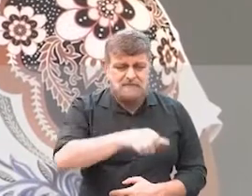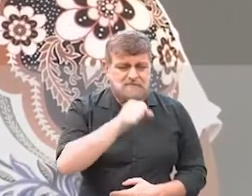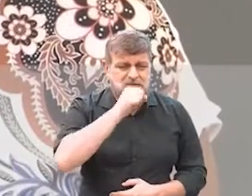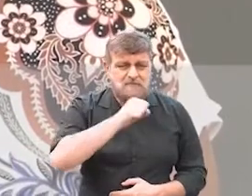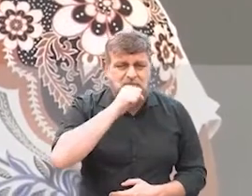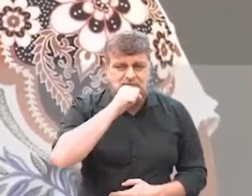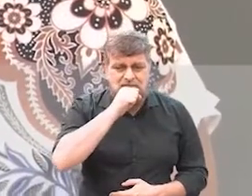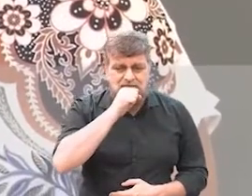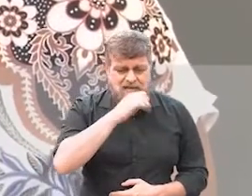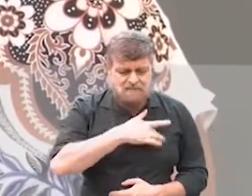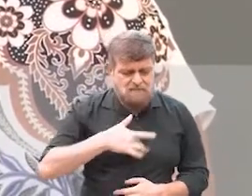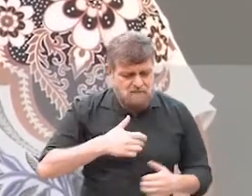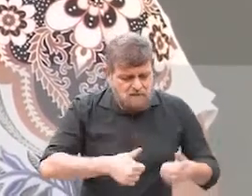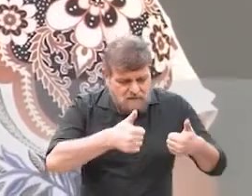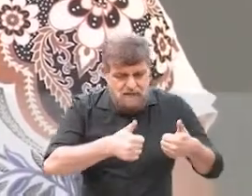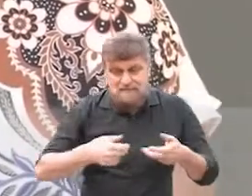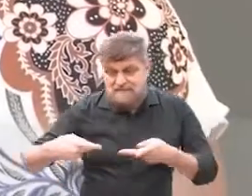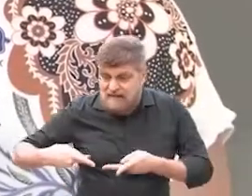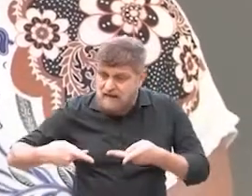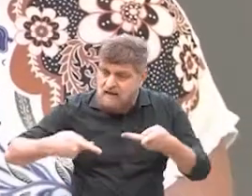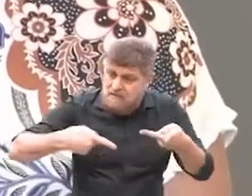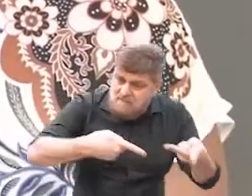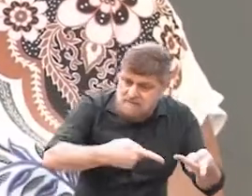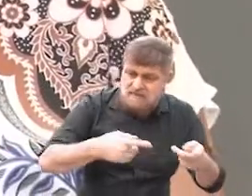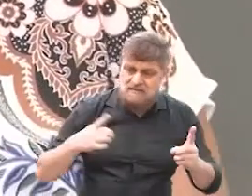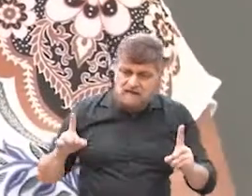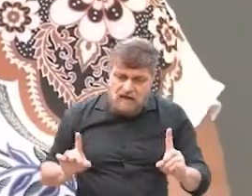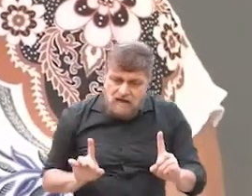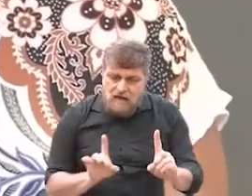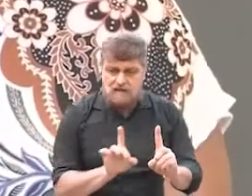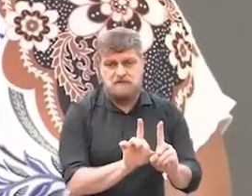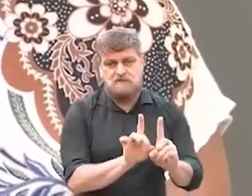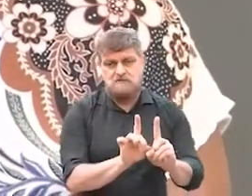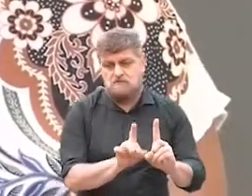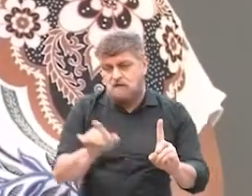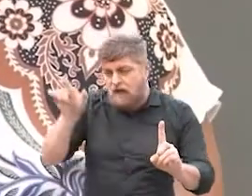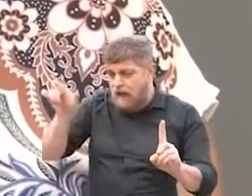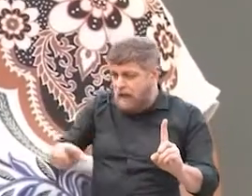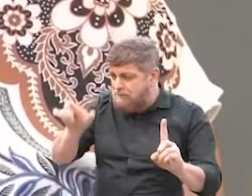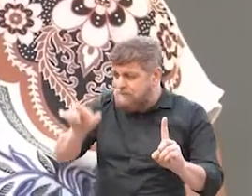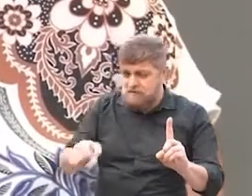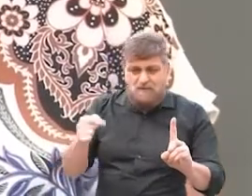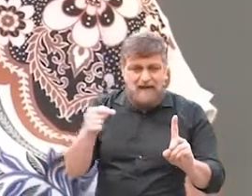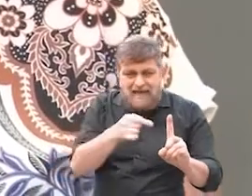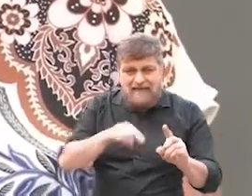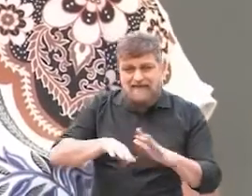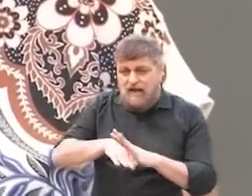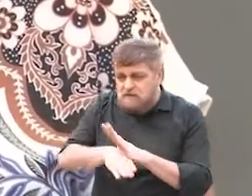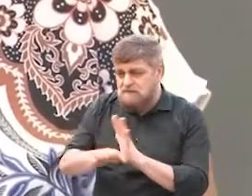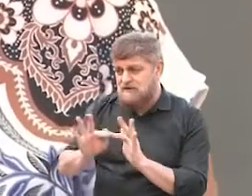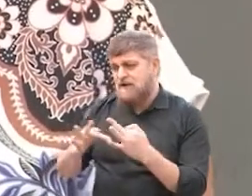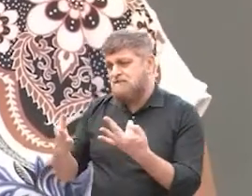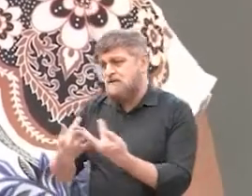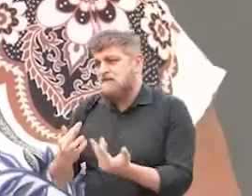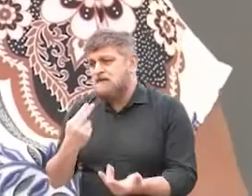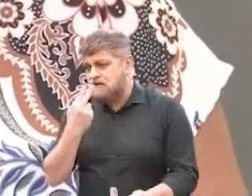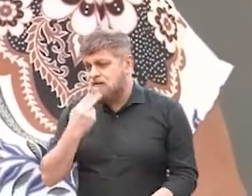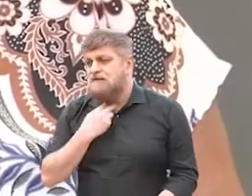desse idoso, com a visita do parente, com daquela pessoa que ele já